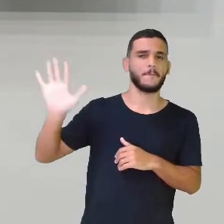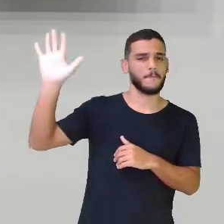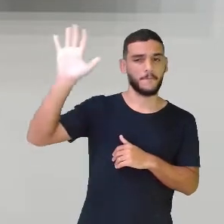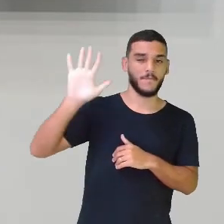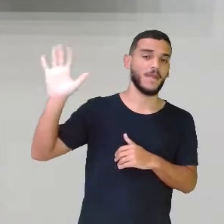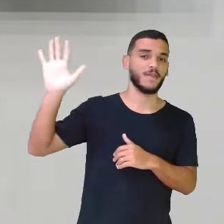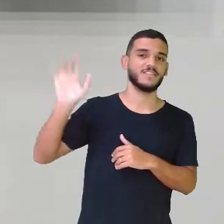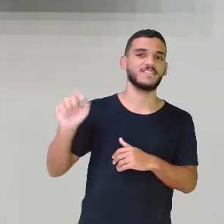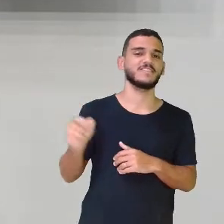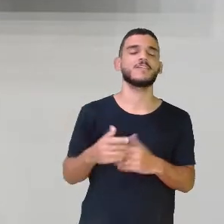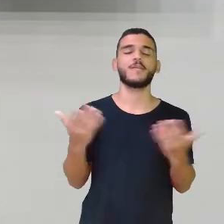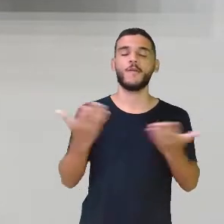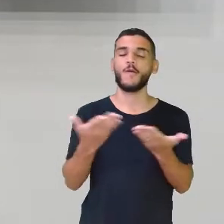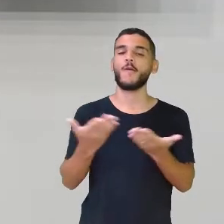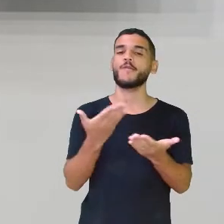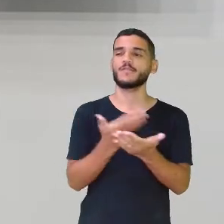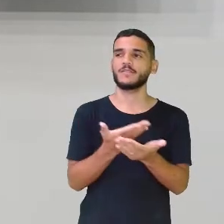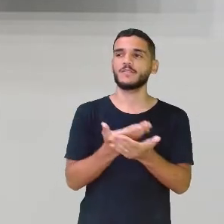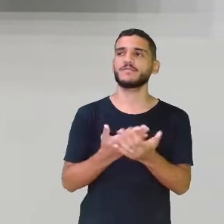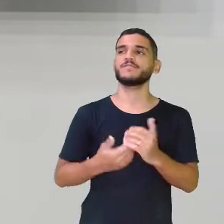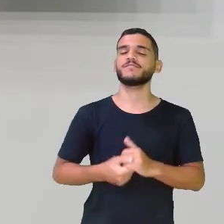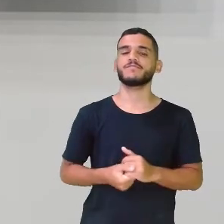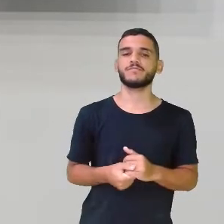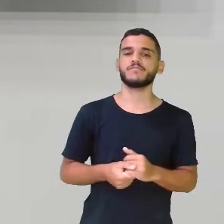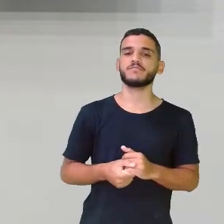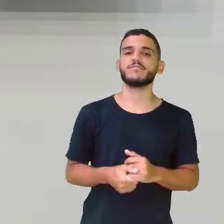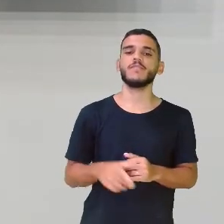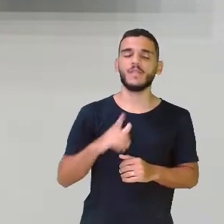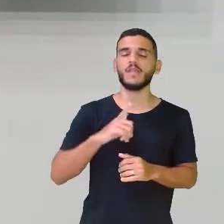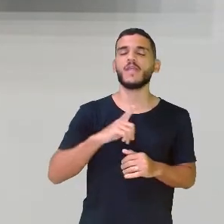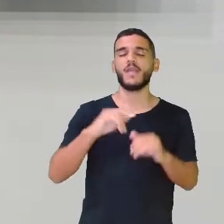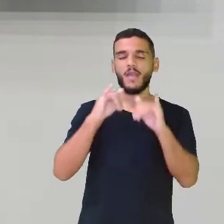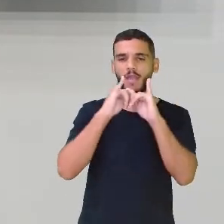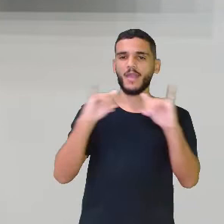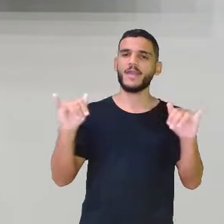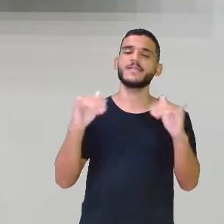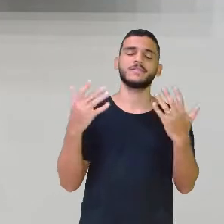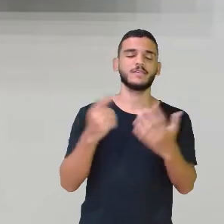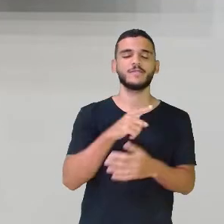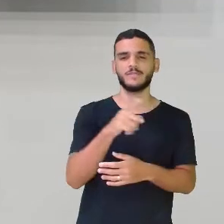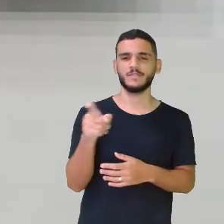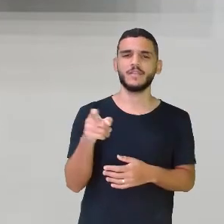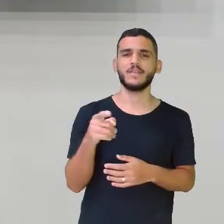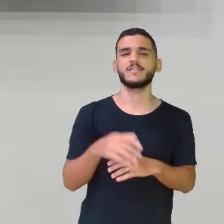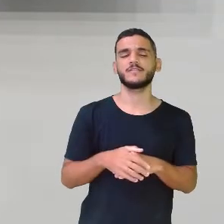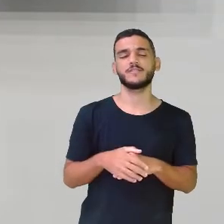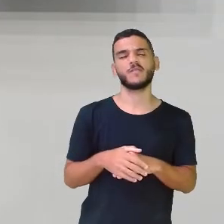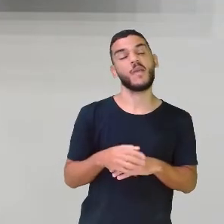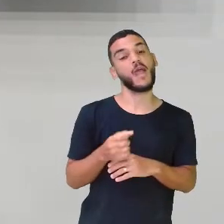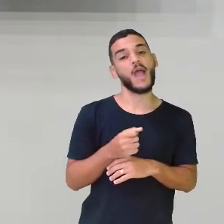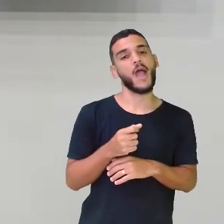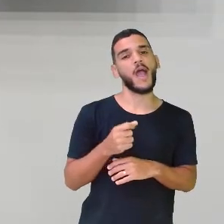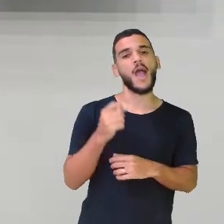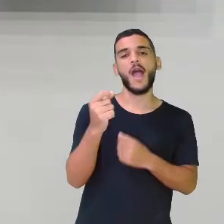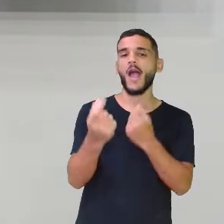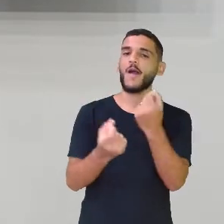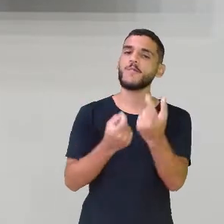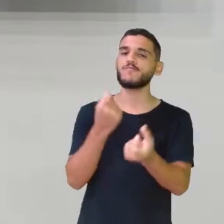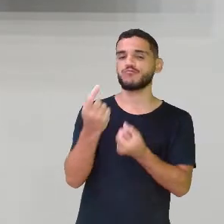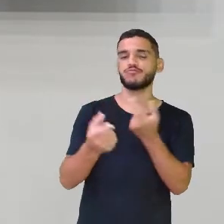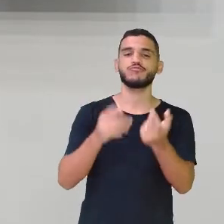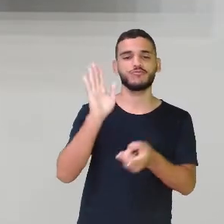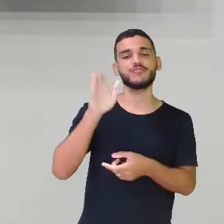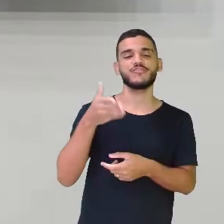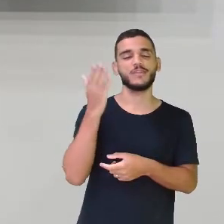sugestiva para a nossa aula de hoje, mas vou dar aqueles recadinhos básicos que alguns de vocês, na verdade,